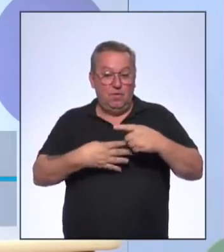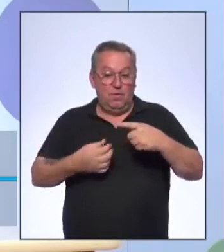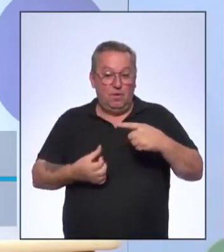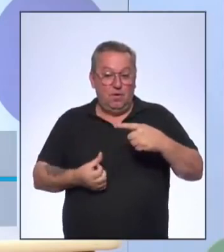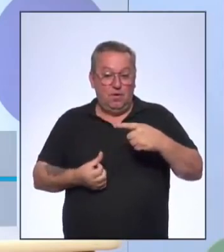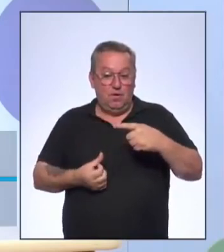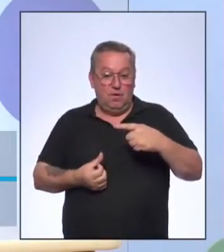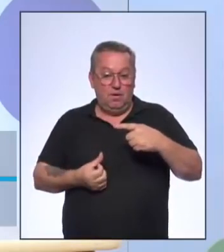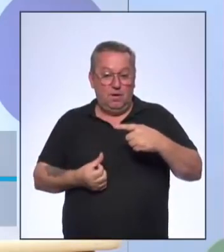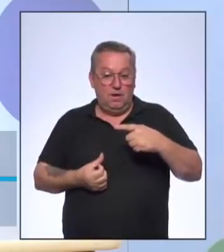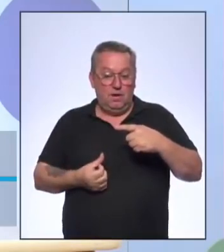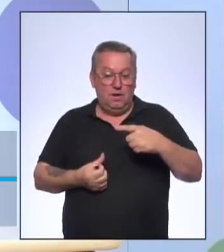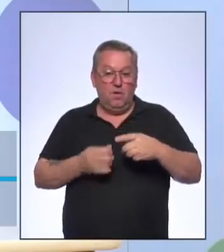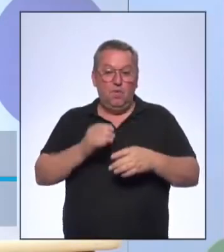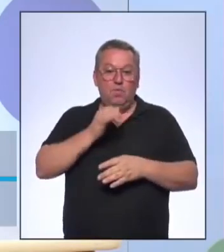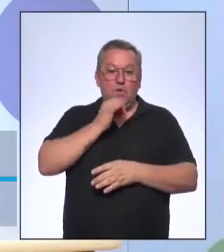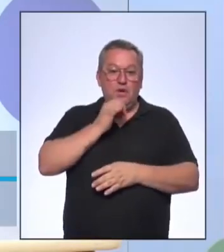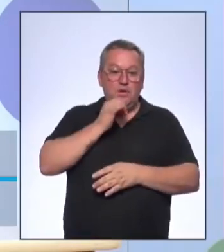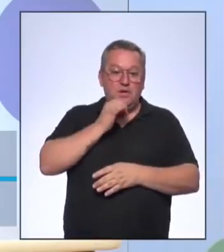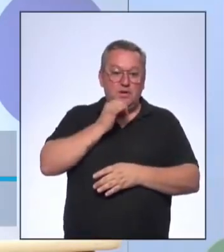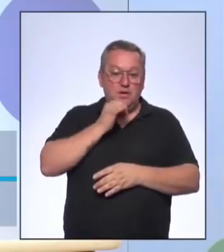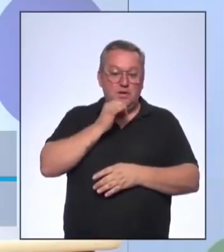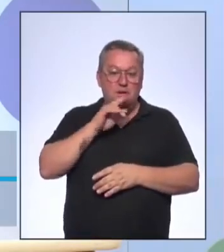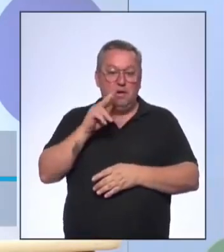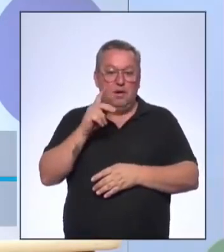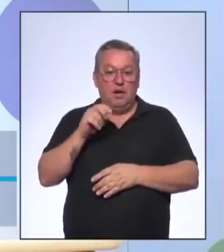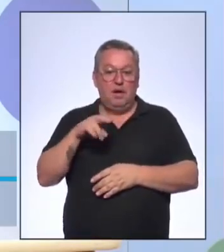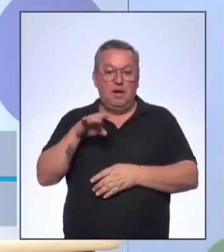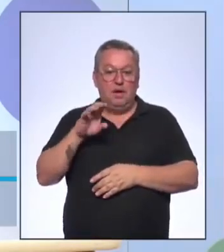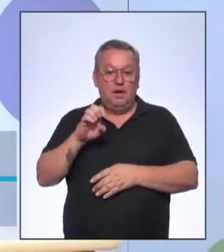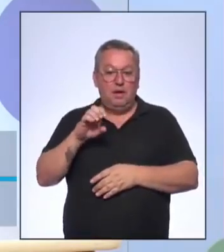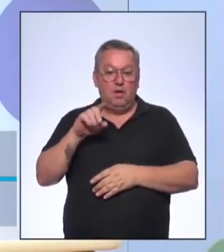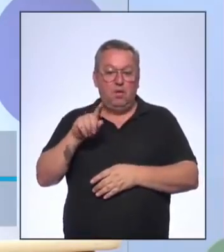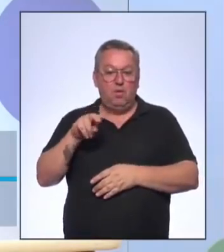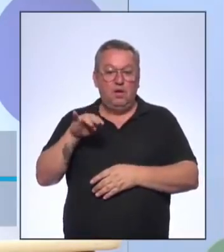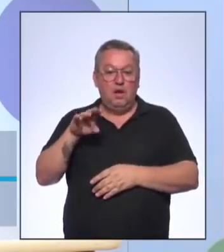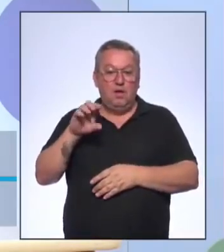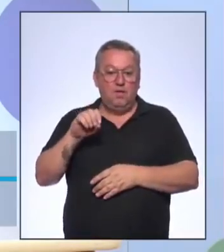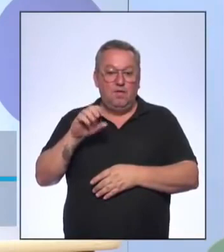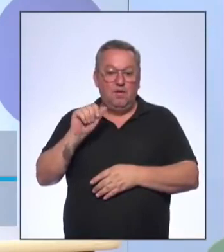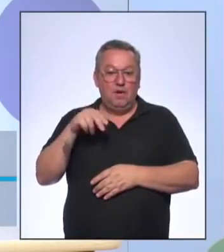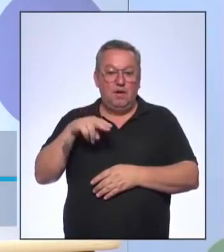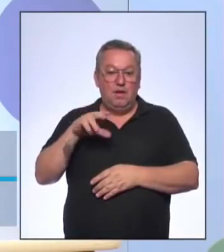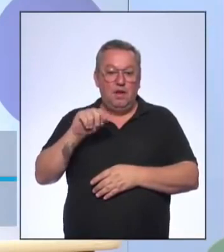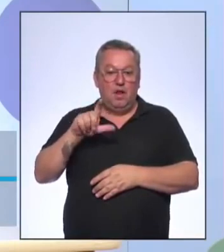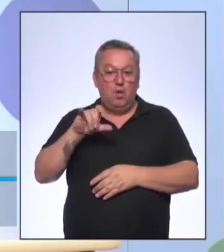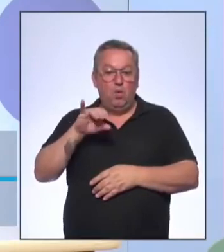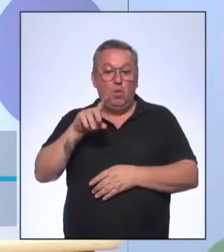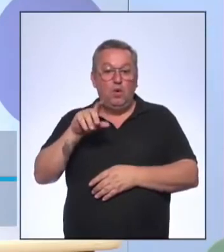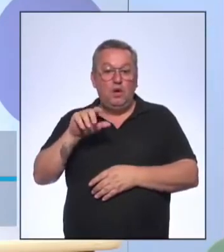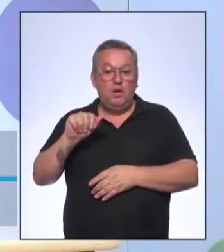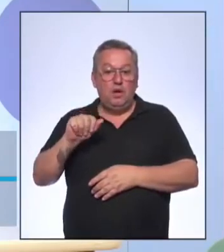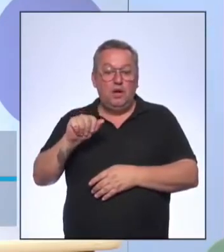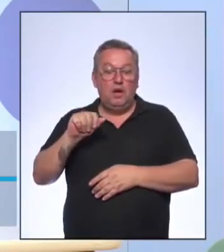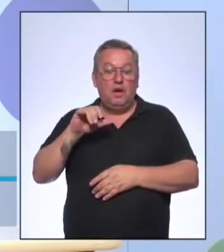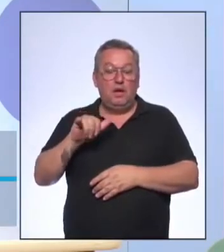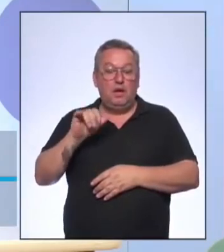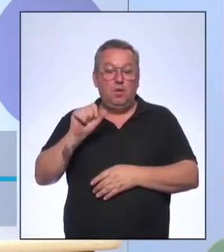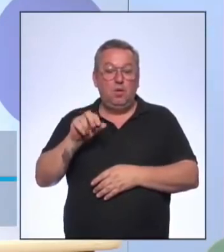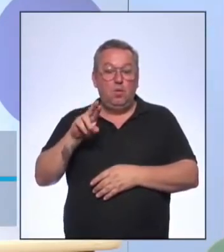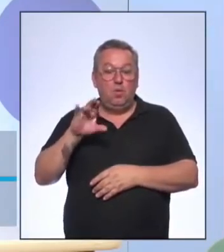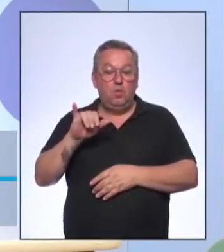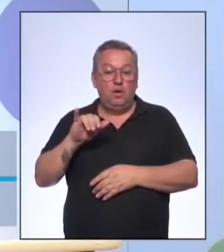22,46 avos. Então, por exemplo, Henrique, Gustavo, Ana Luísa, Yuri,